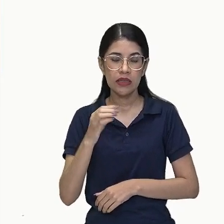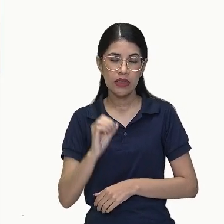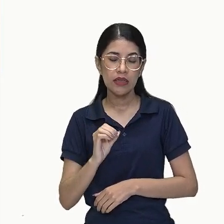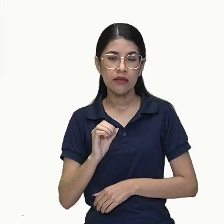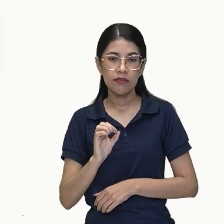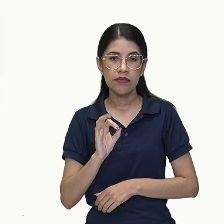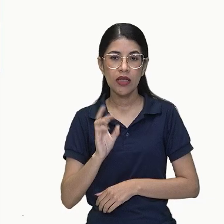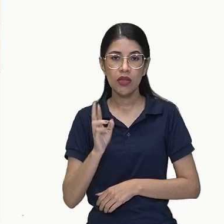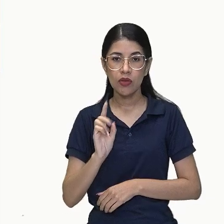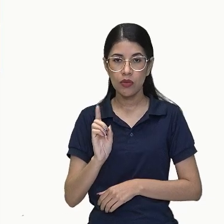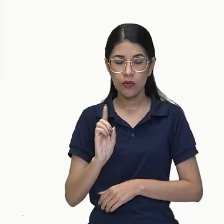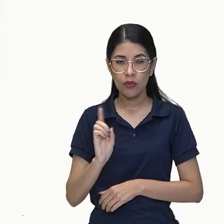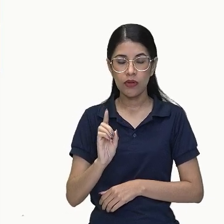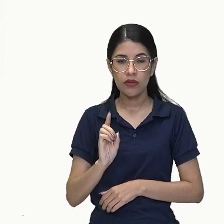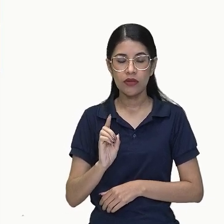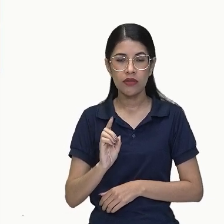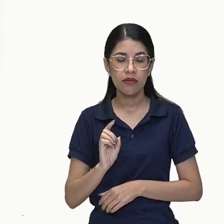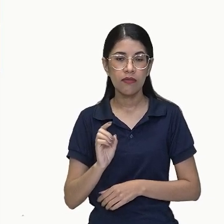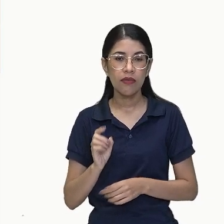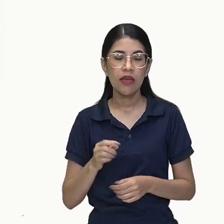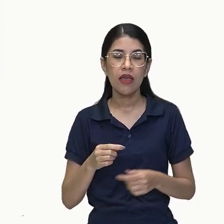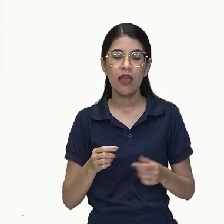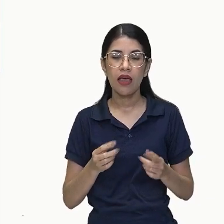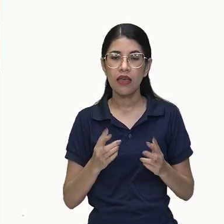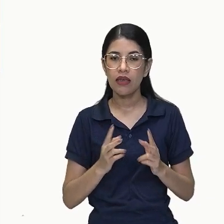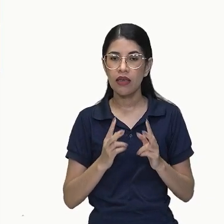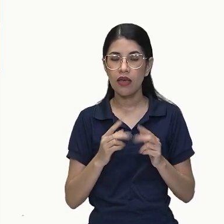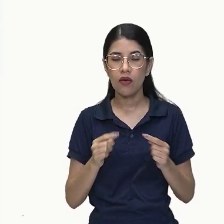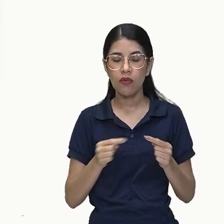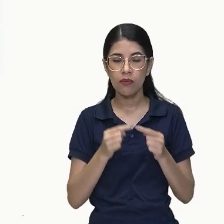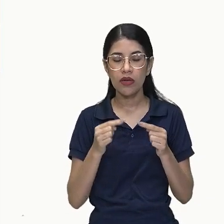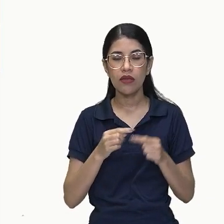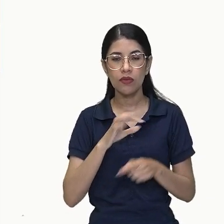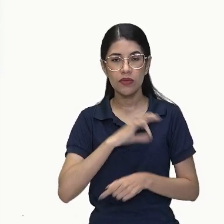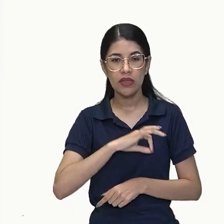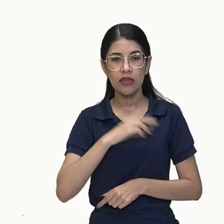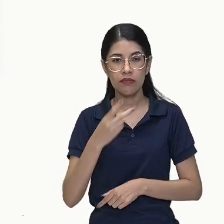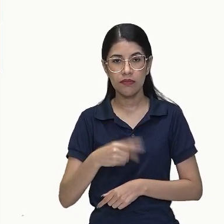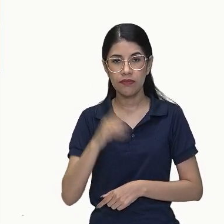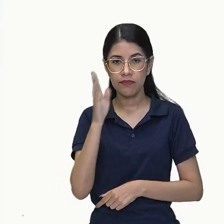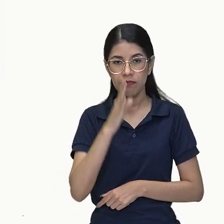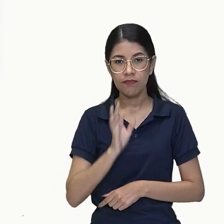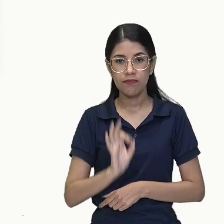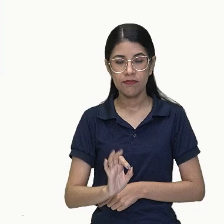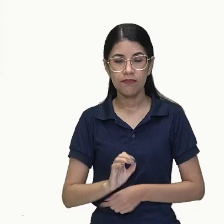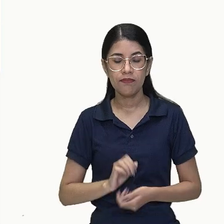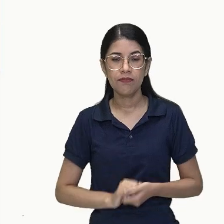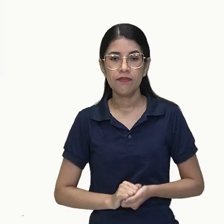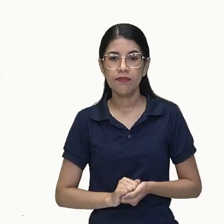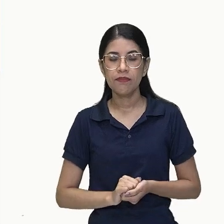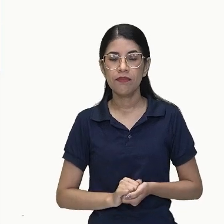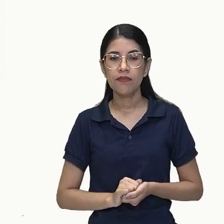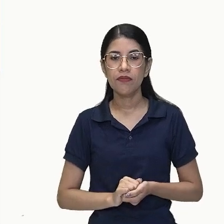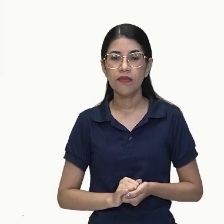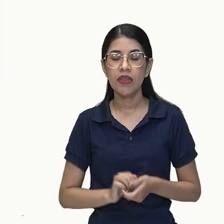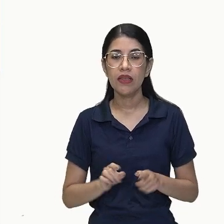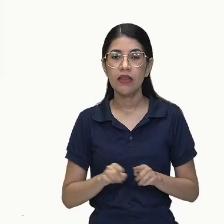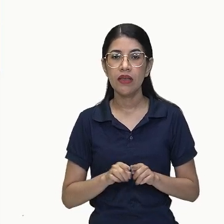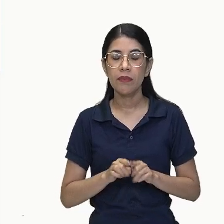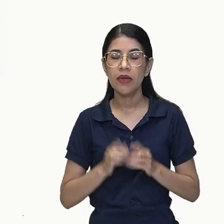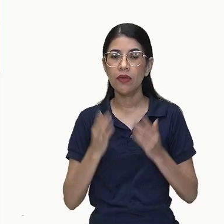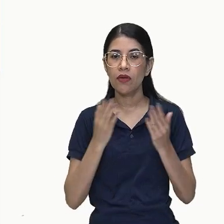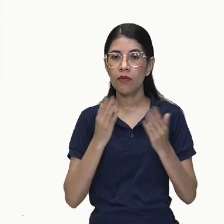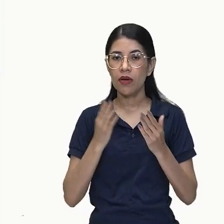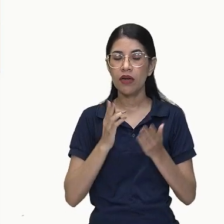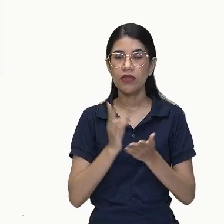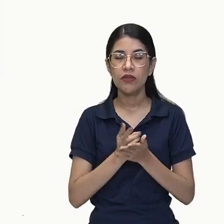244,70 dólares é o que vale o nosso salário mínimo aqui do nosso país, né? Para a gente ter o efeito comparativo, nós temos